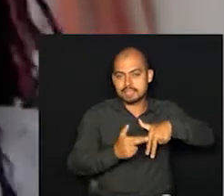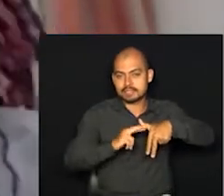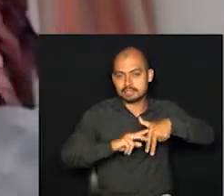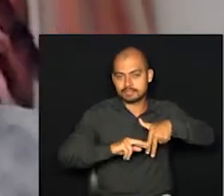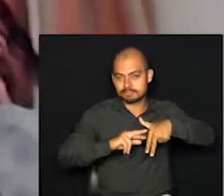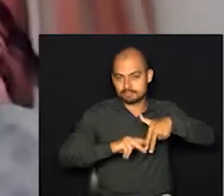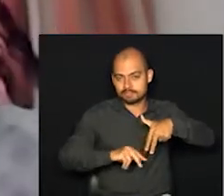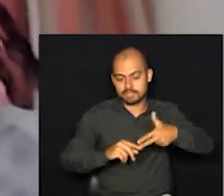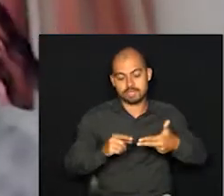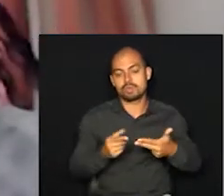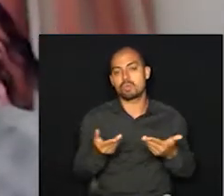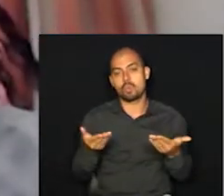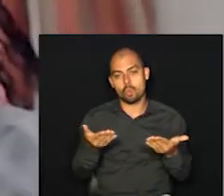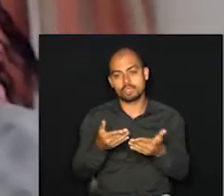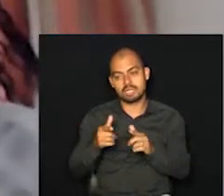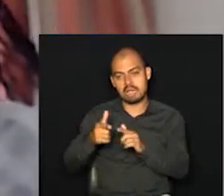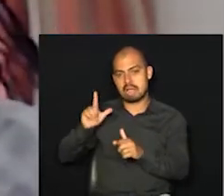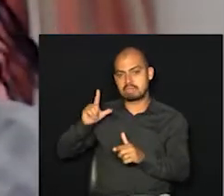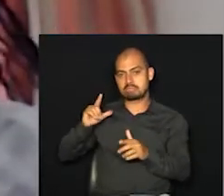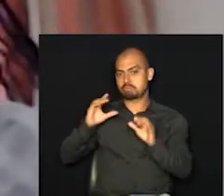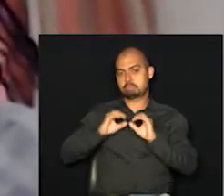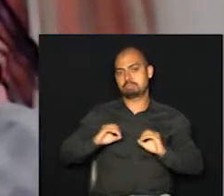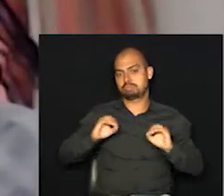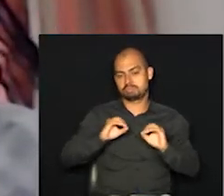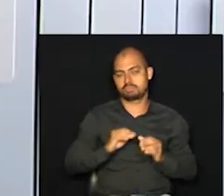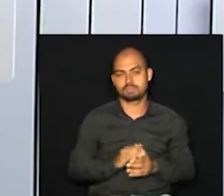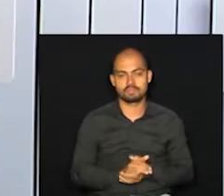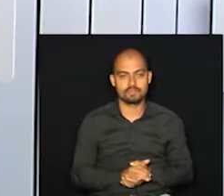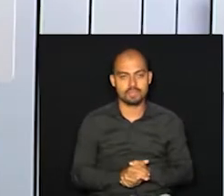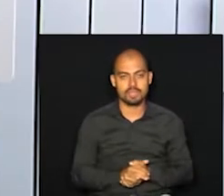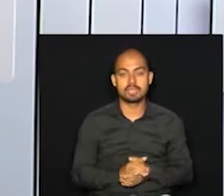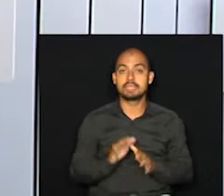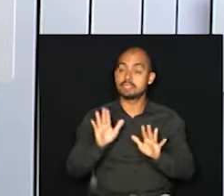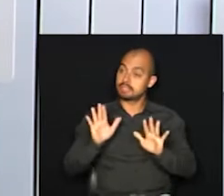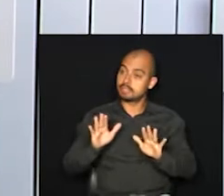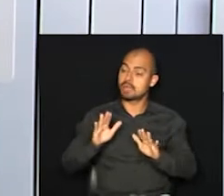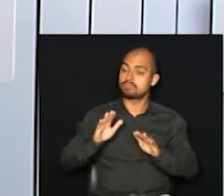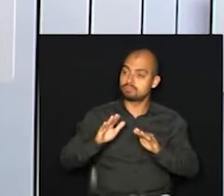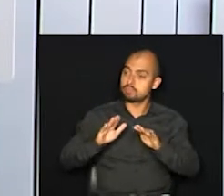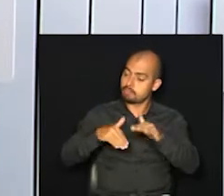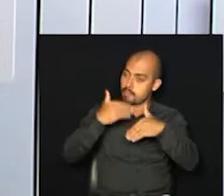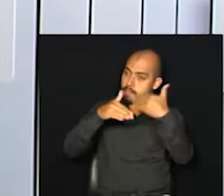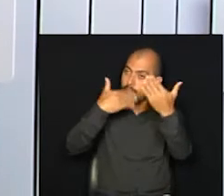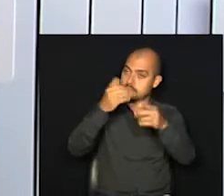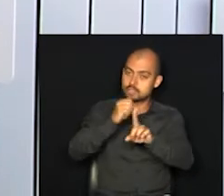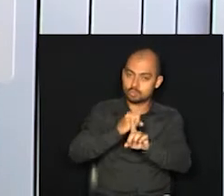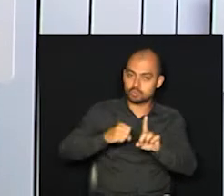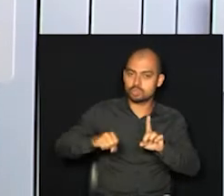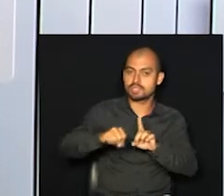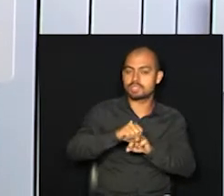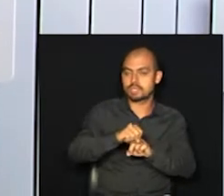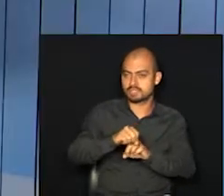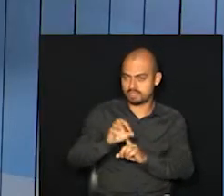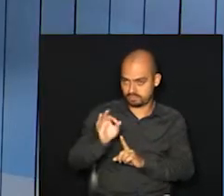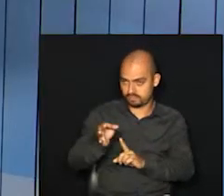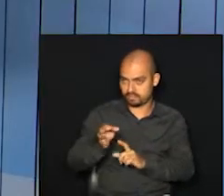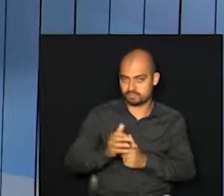muito mais do que antes. Tá. Então, tem tido uma evolução na nossa sociedade nos últimos